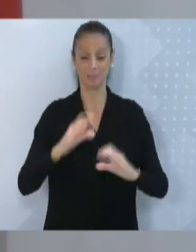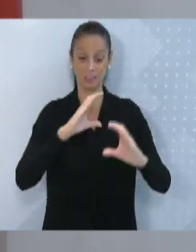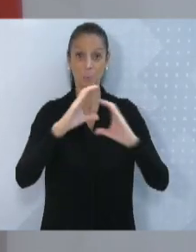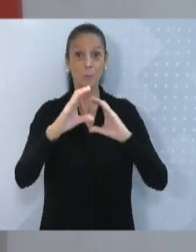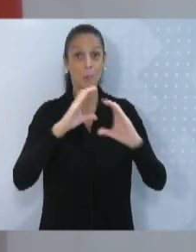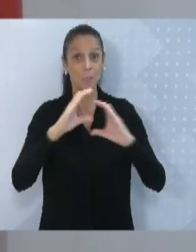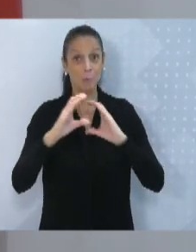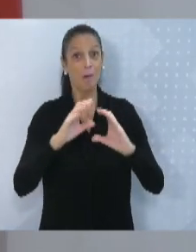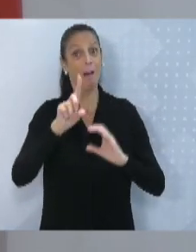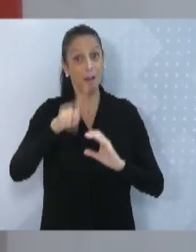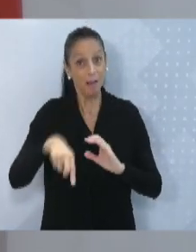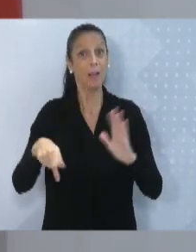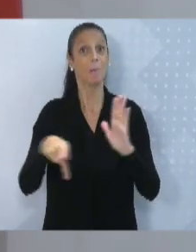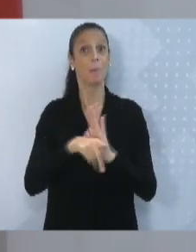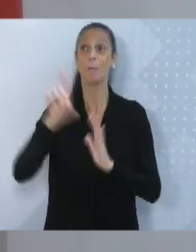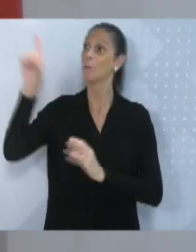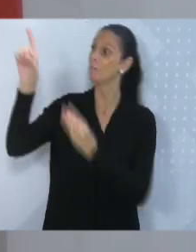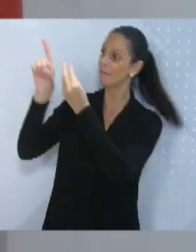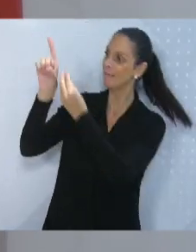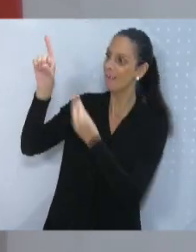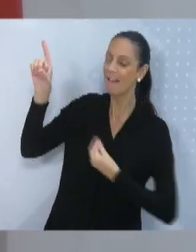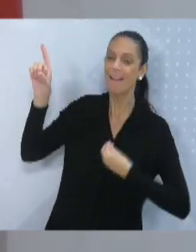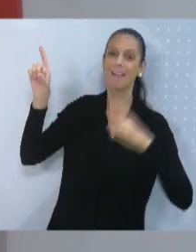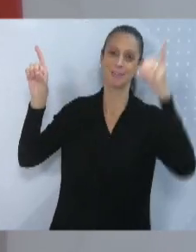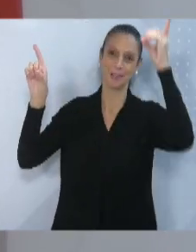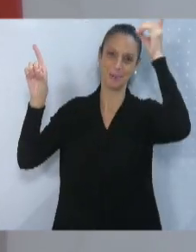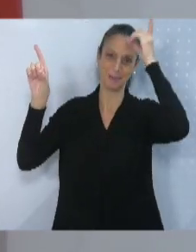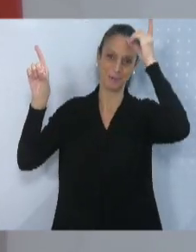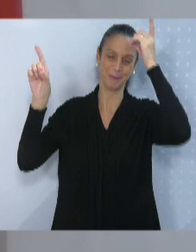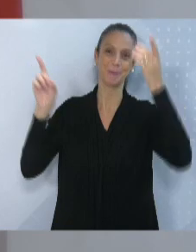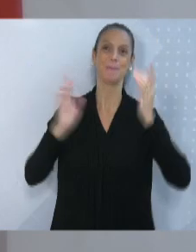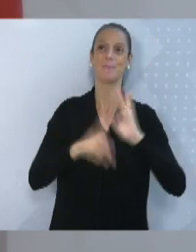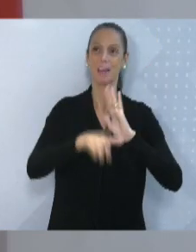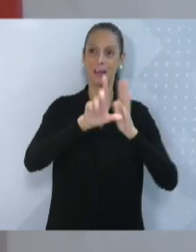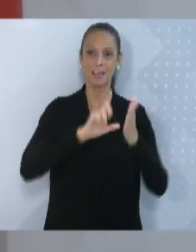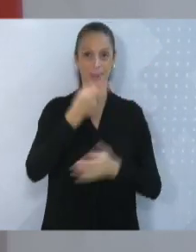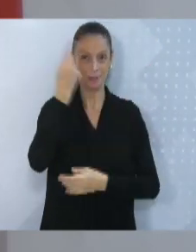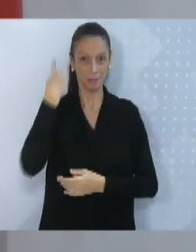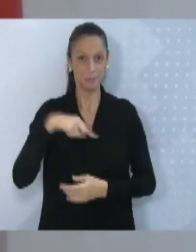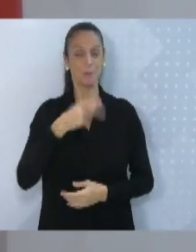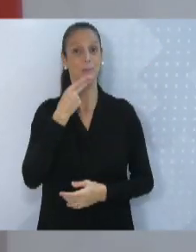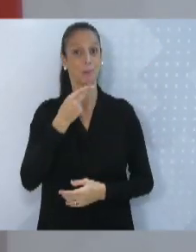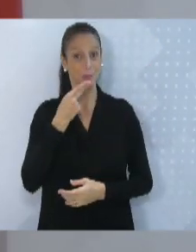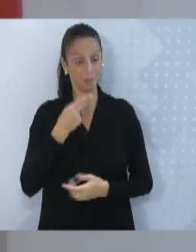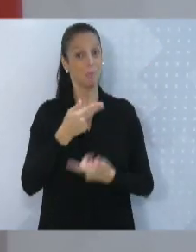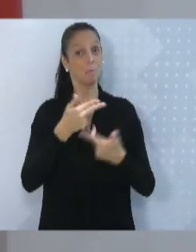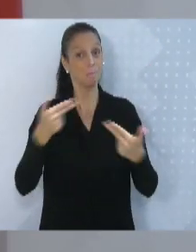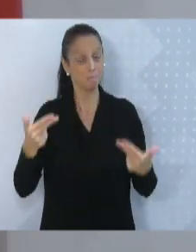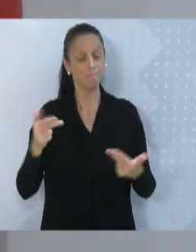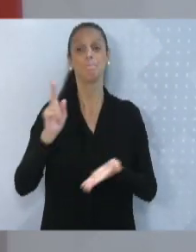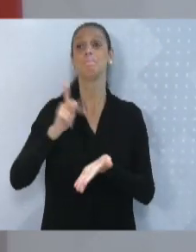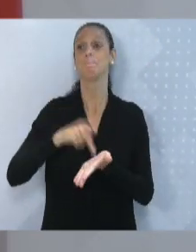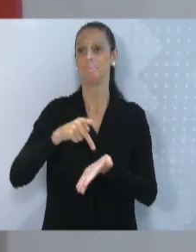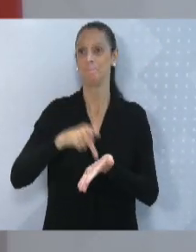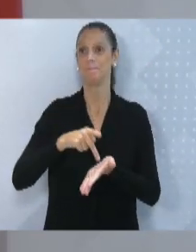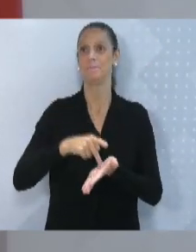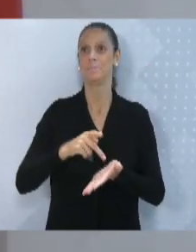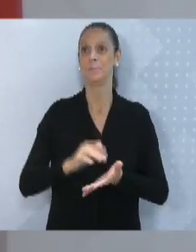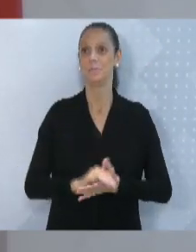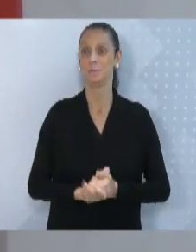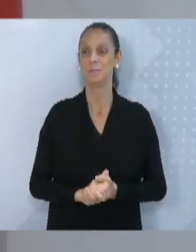também é um dom que vem de Deus e a senhora falou Vereador algo muito verdadeiro né que